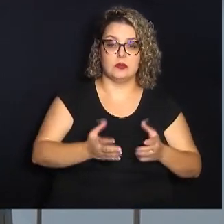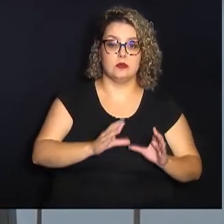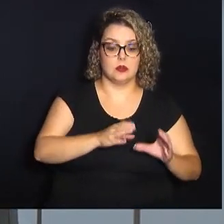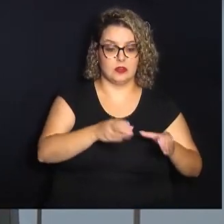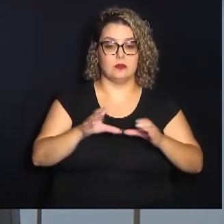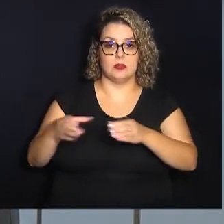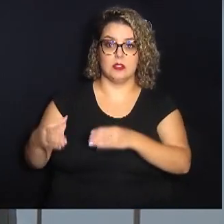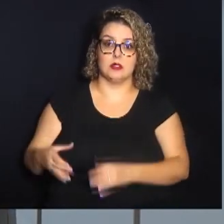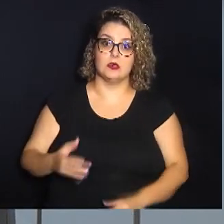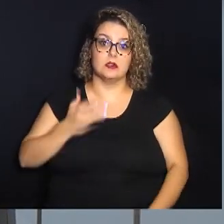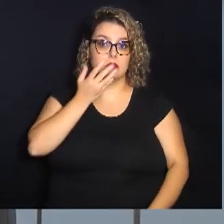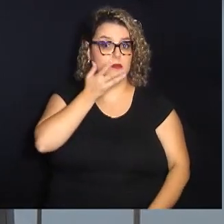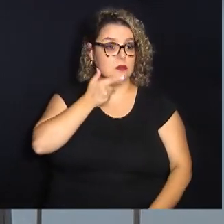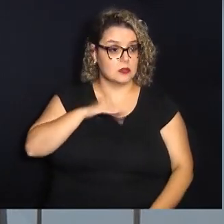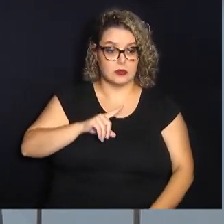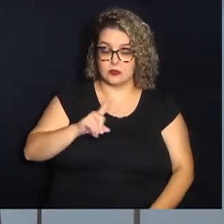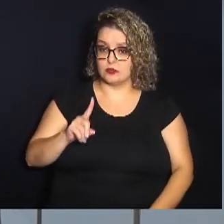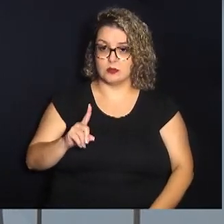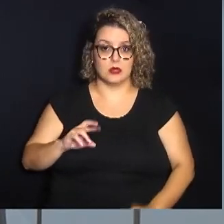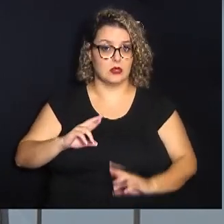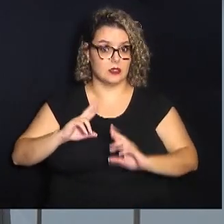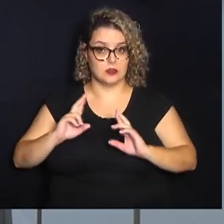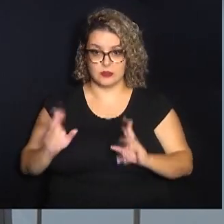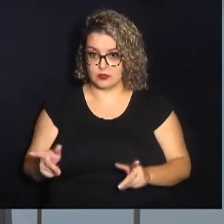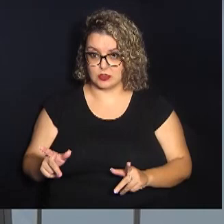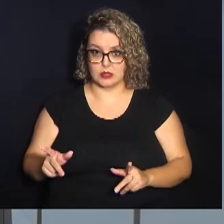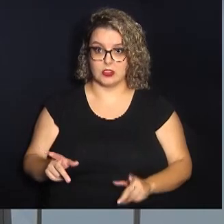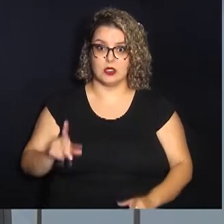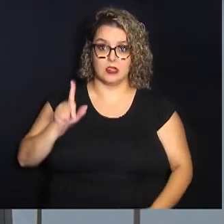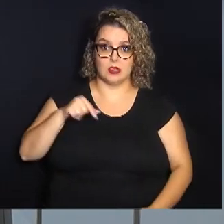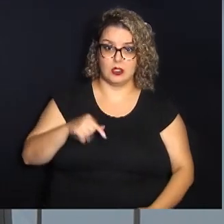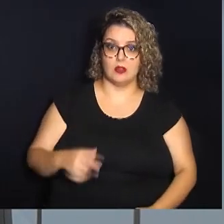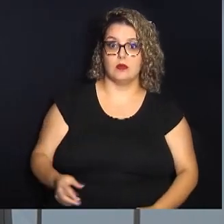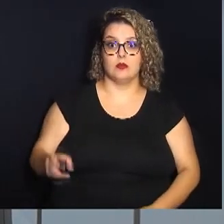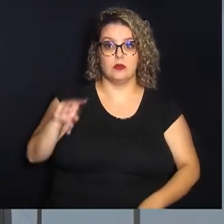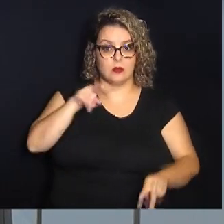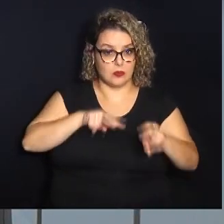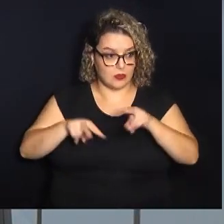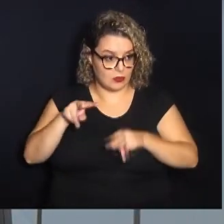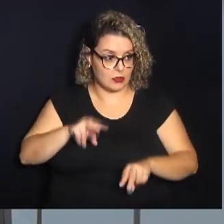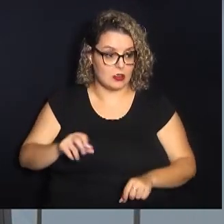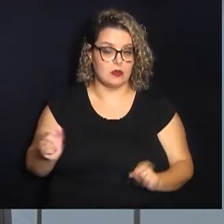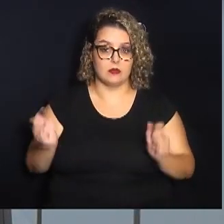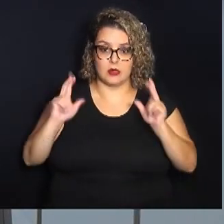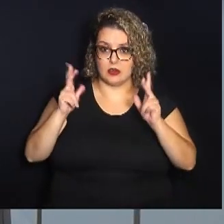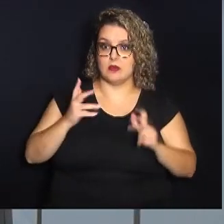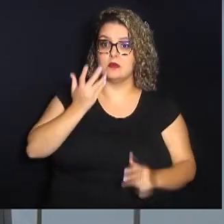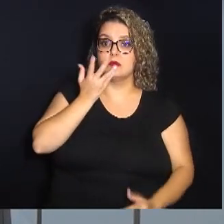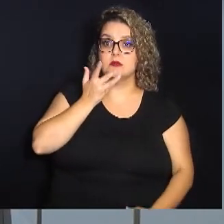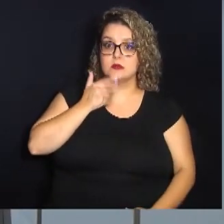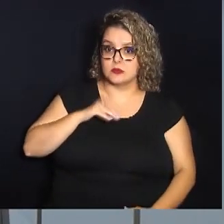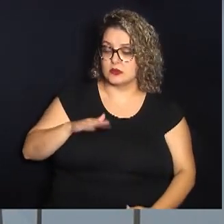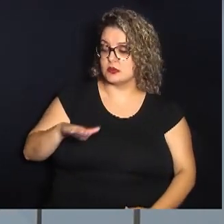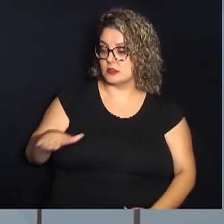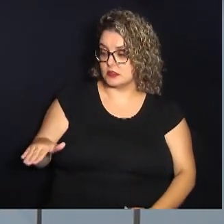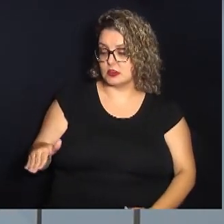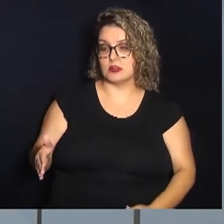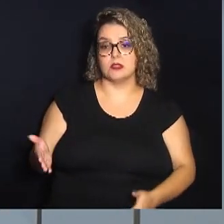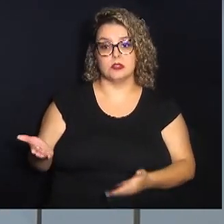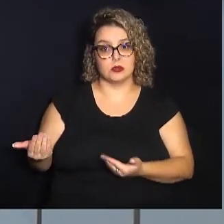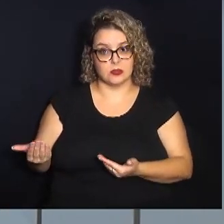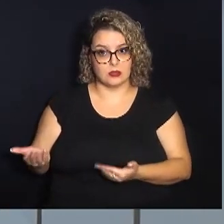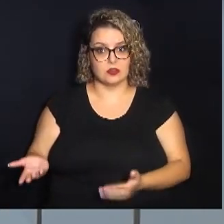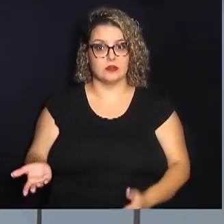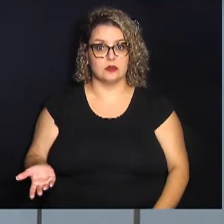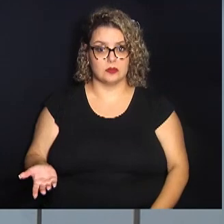essas crianças não é diferente. A gente tem sim um olhar mais atento, né? Principalmente crianças muito novas, inclusive o critério de suspeição